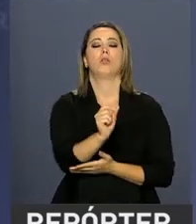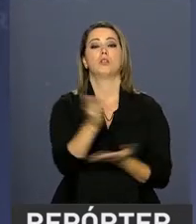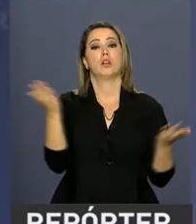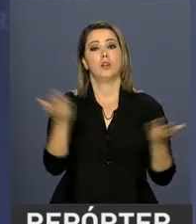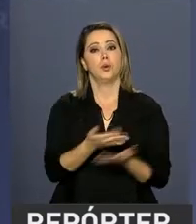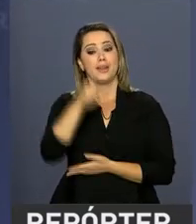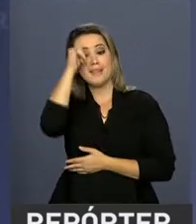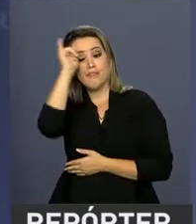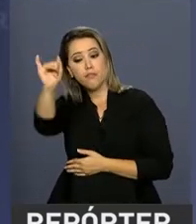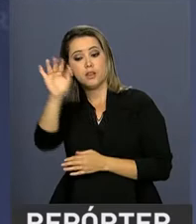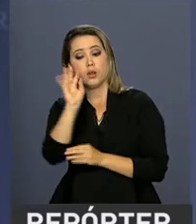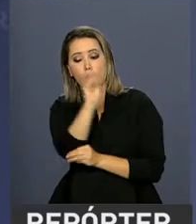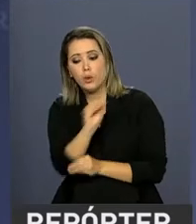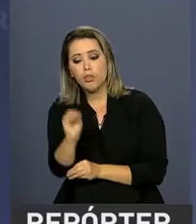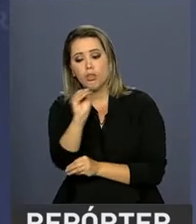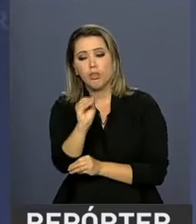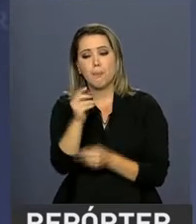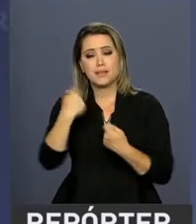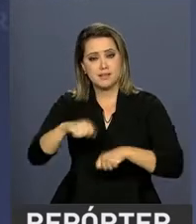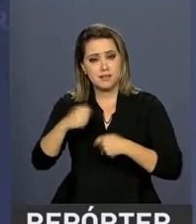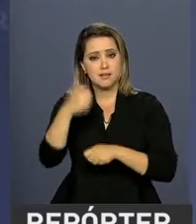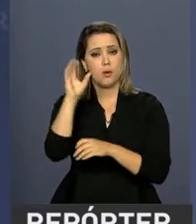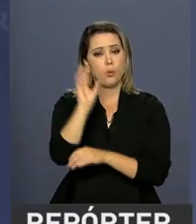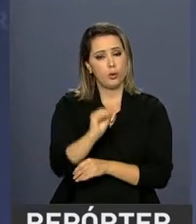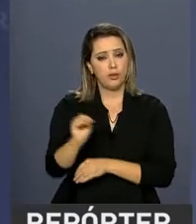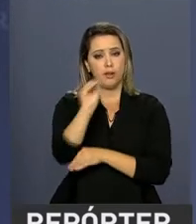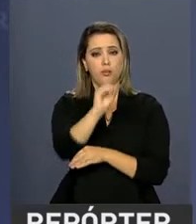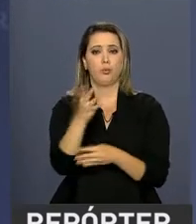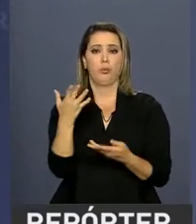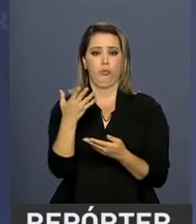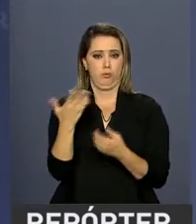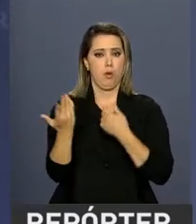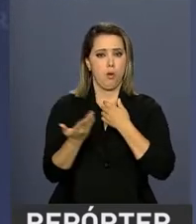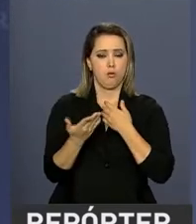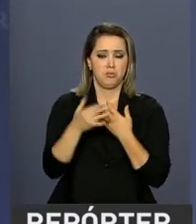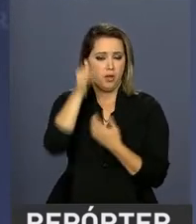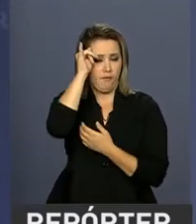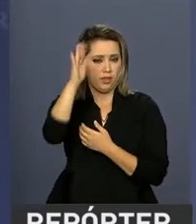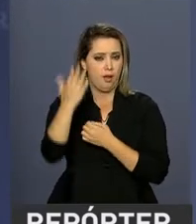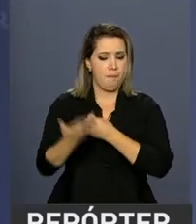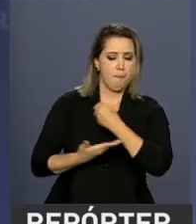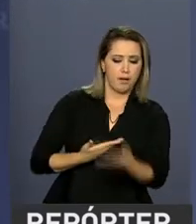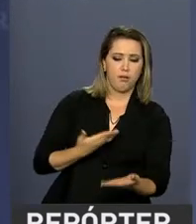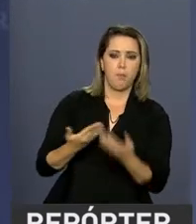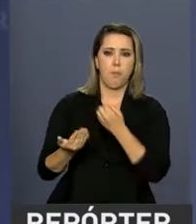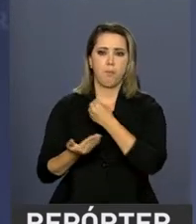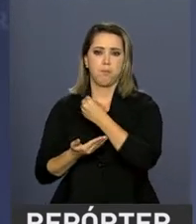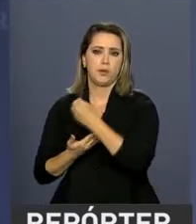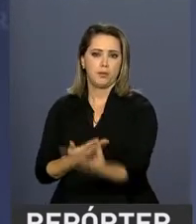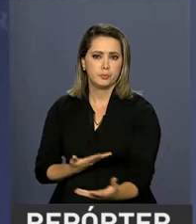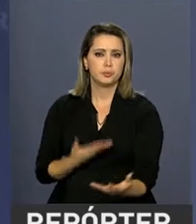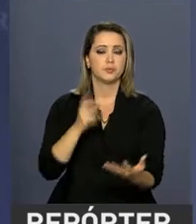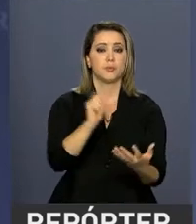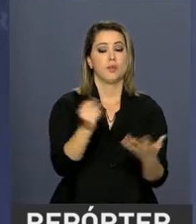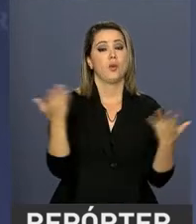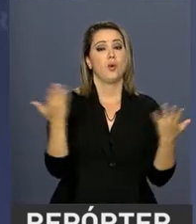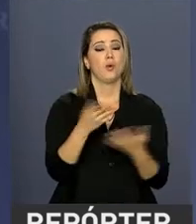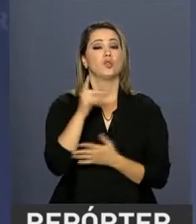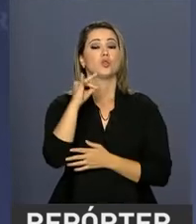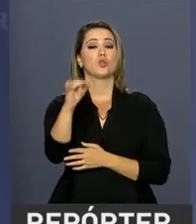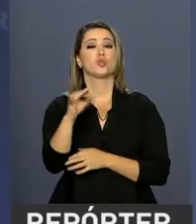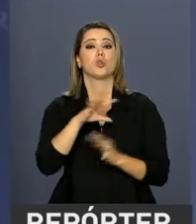exatamente evitar-se o desmatamento. E por isto mesmo que nós, no Dia Mundial do Meio Ambiente, por exemplo,